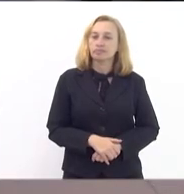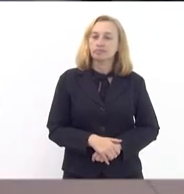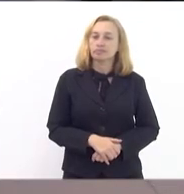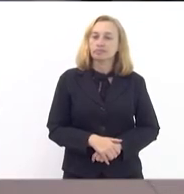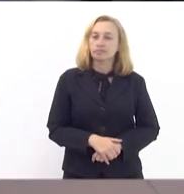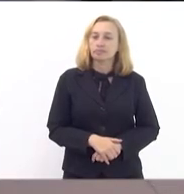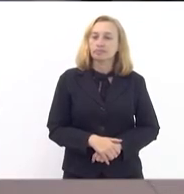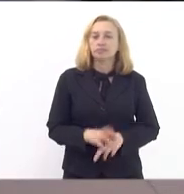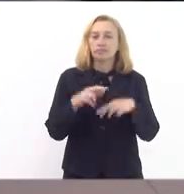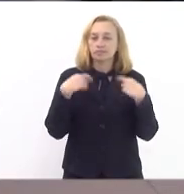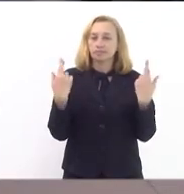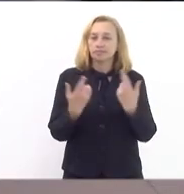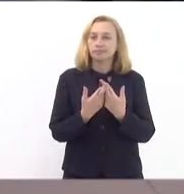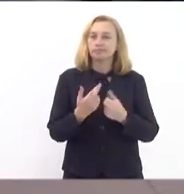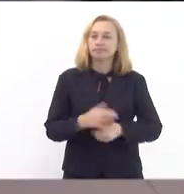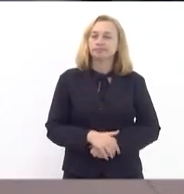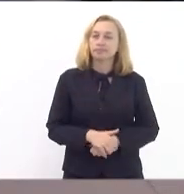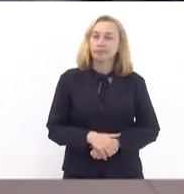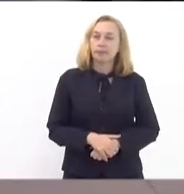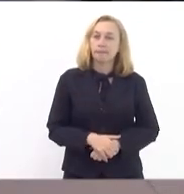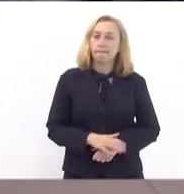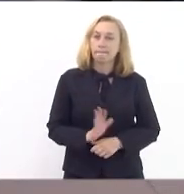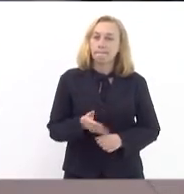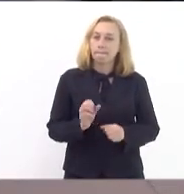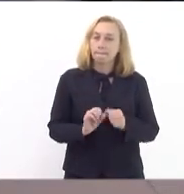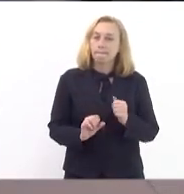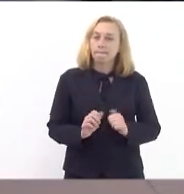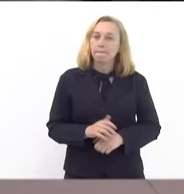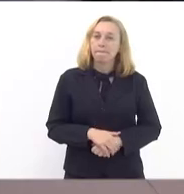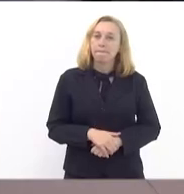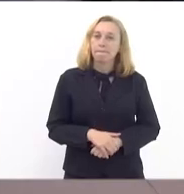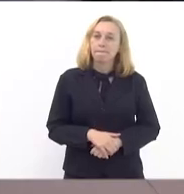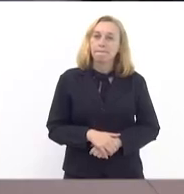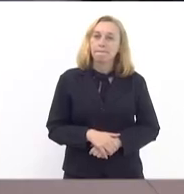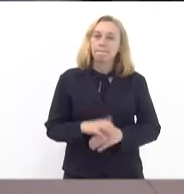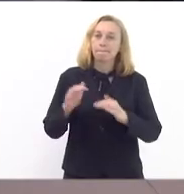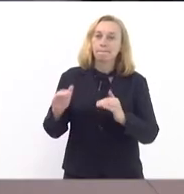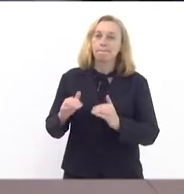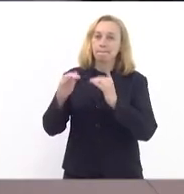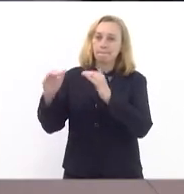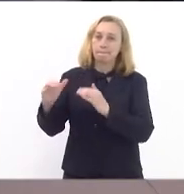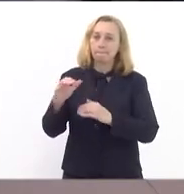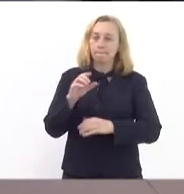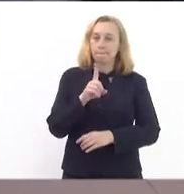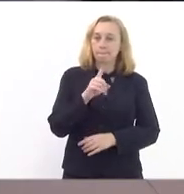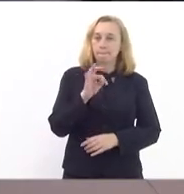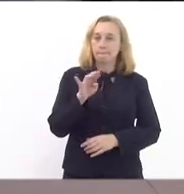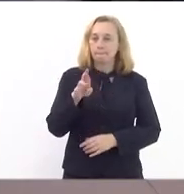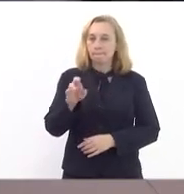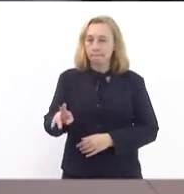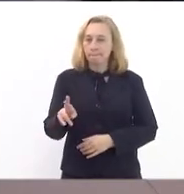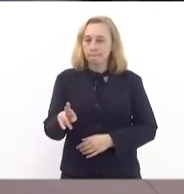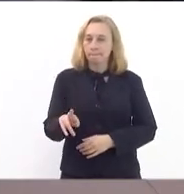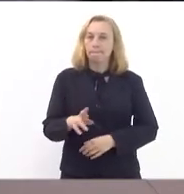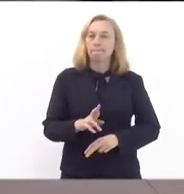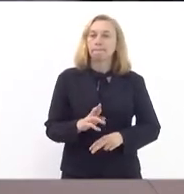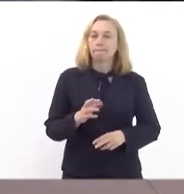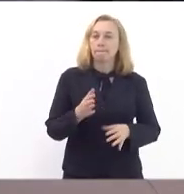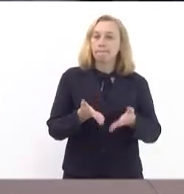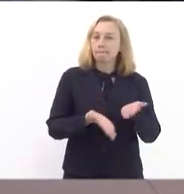a fazer uma reunião com o excelentíssimo Desembargador que cuida da audiência de Custódia